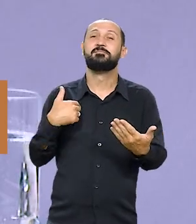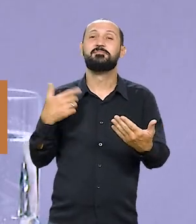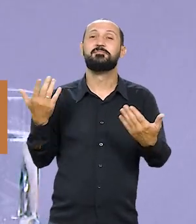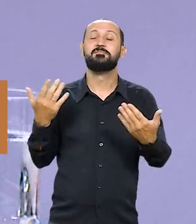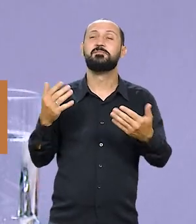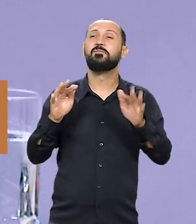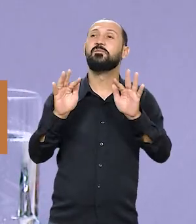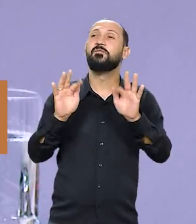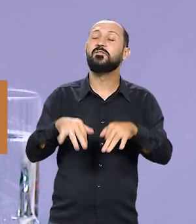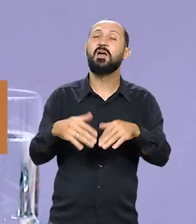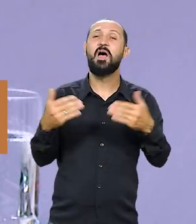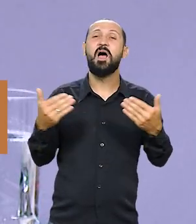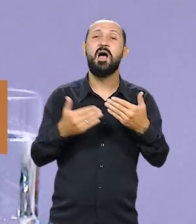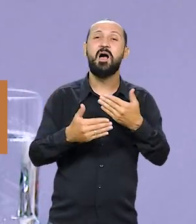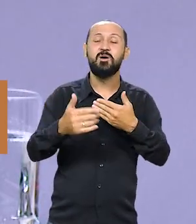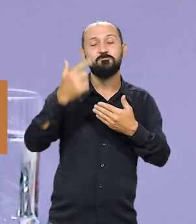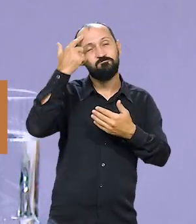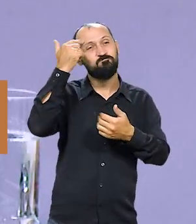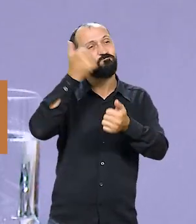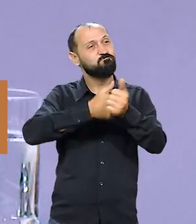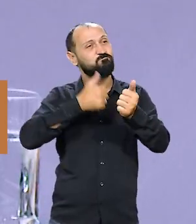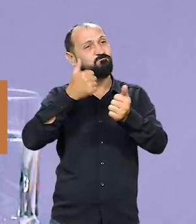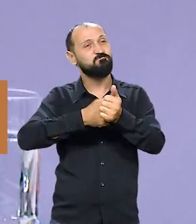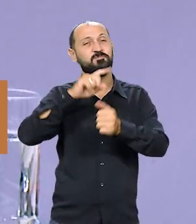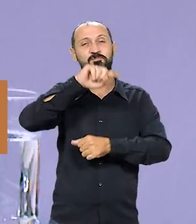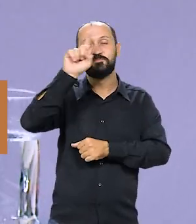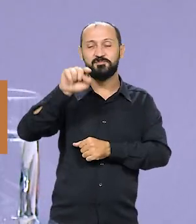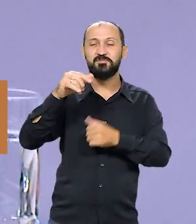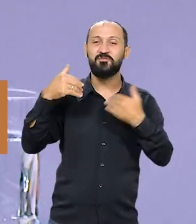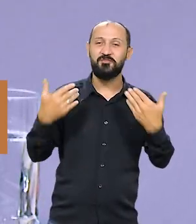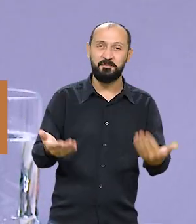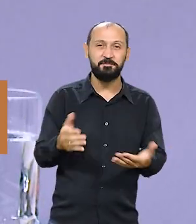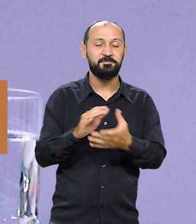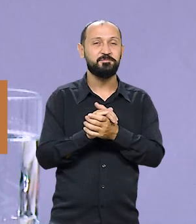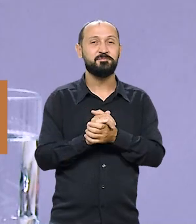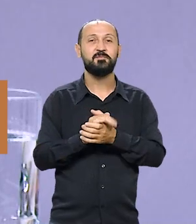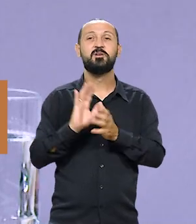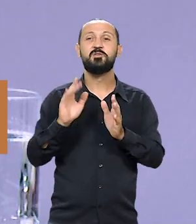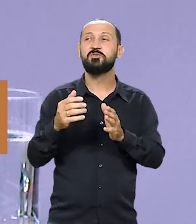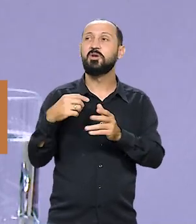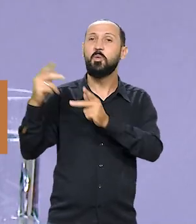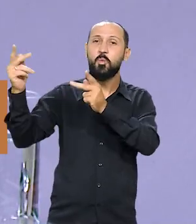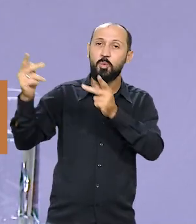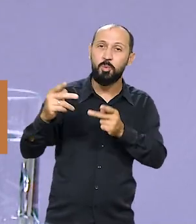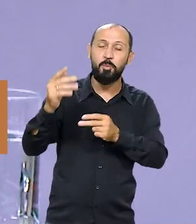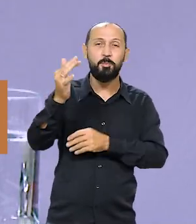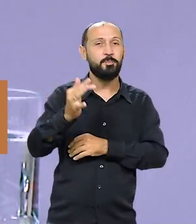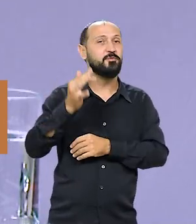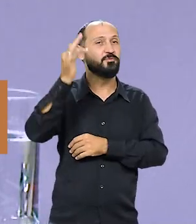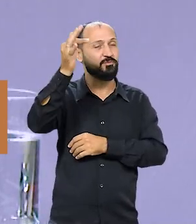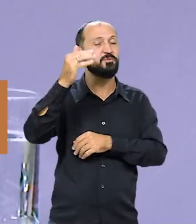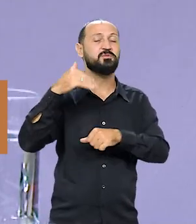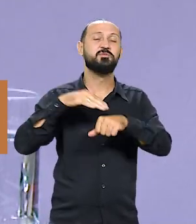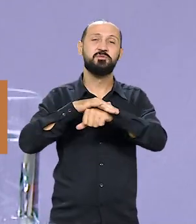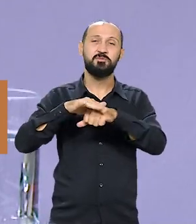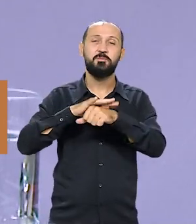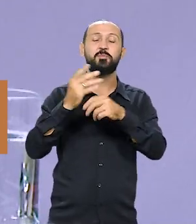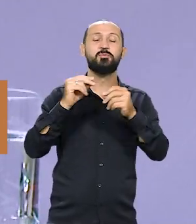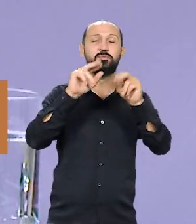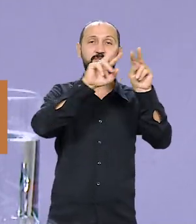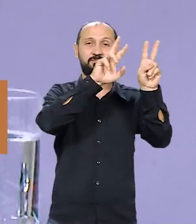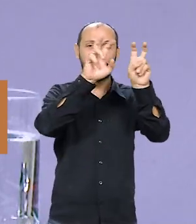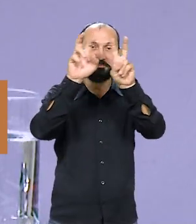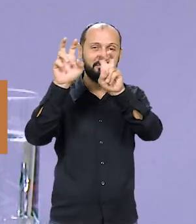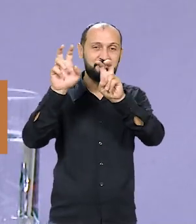Gente, agora a gente termina aqui completamente reflexivo. Enfim, já adianto um convite para uma próxima edição.